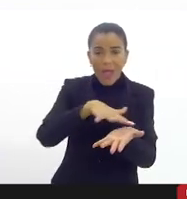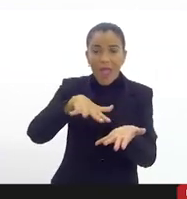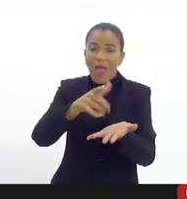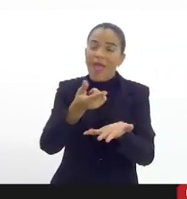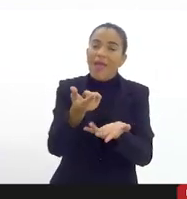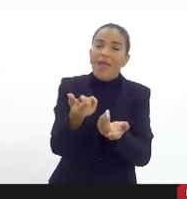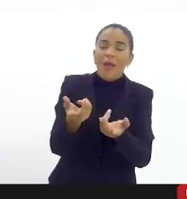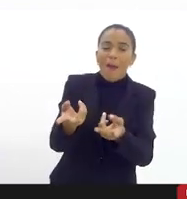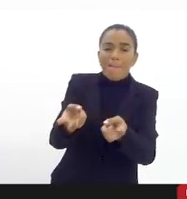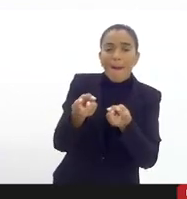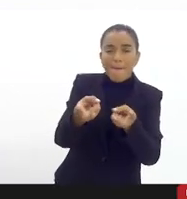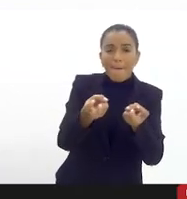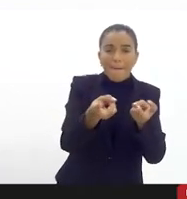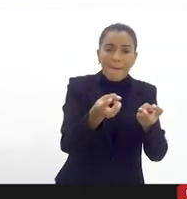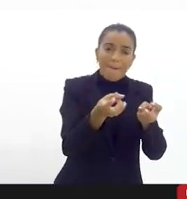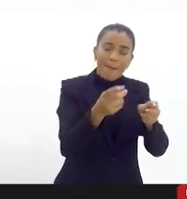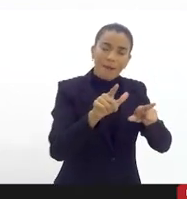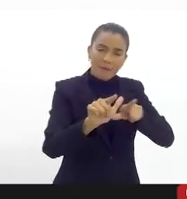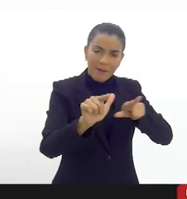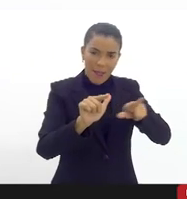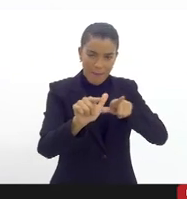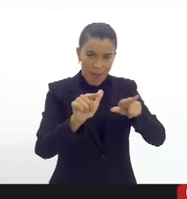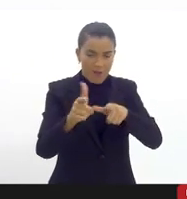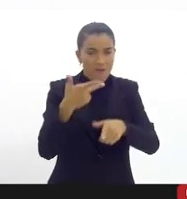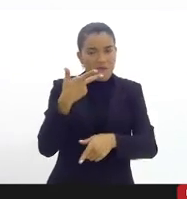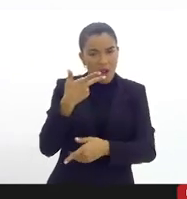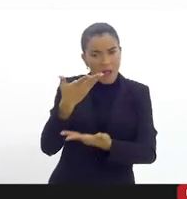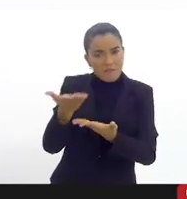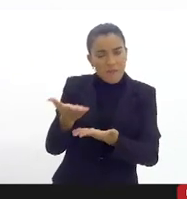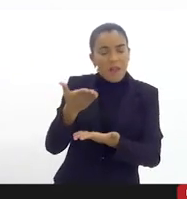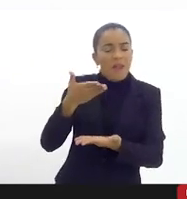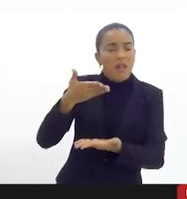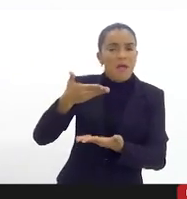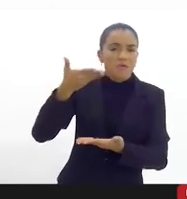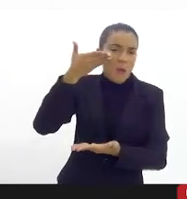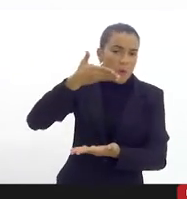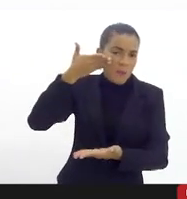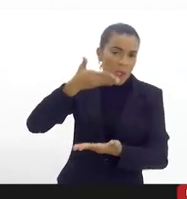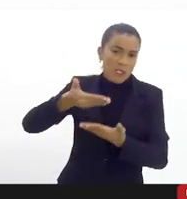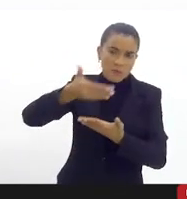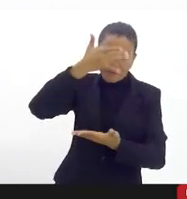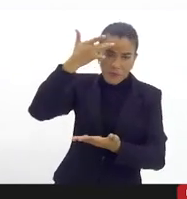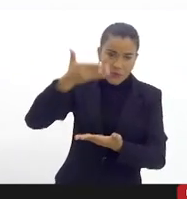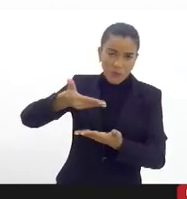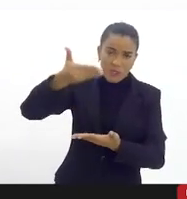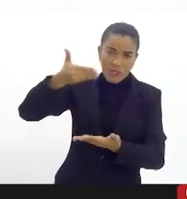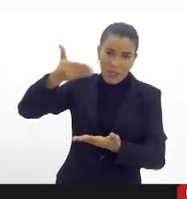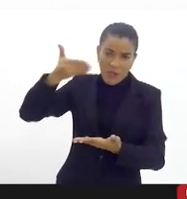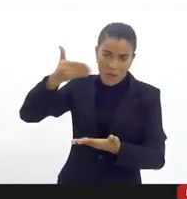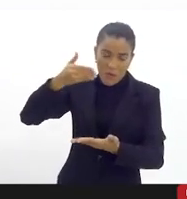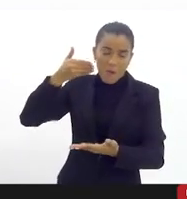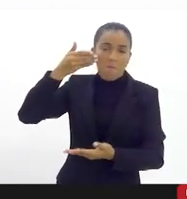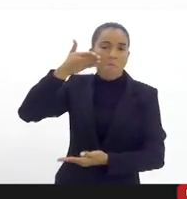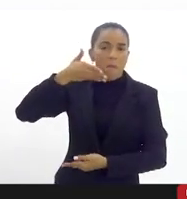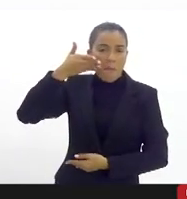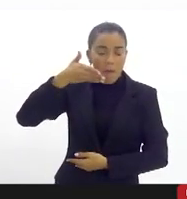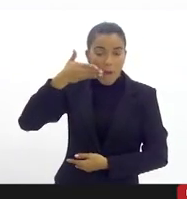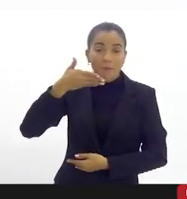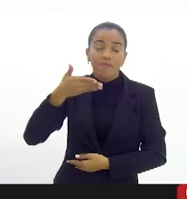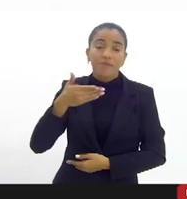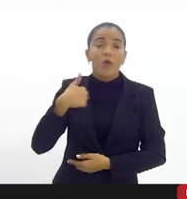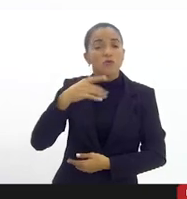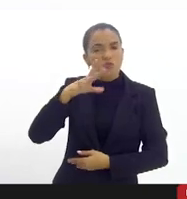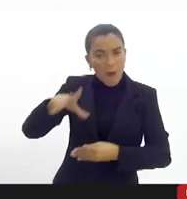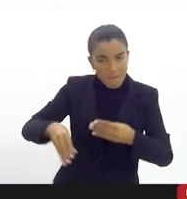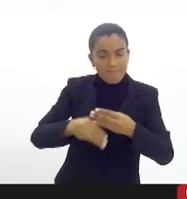e trabalho aqui acho que isso foi ressaltado brilhantemente pelas falas também antecederam só DeMarco né